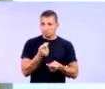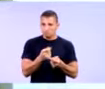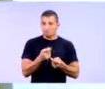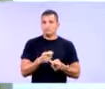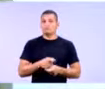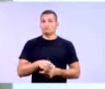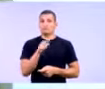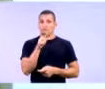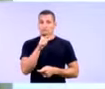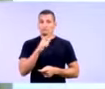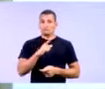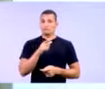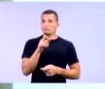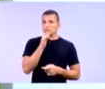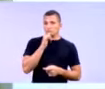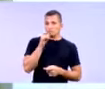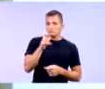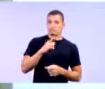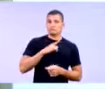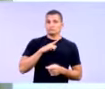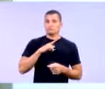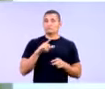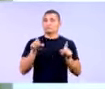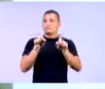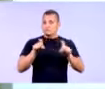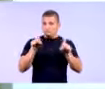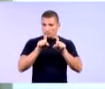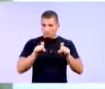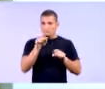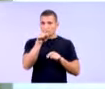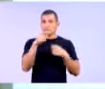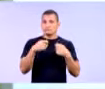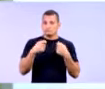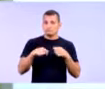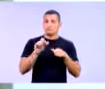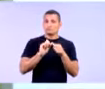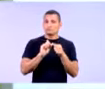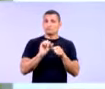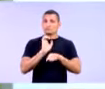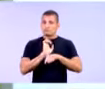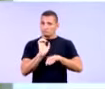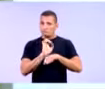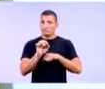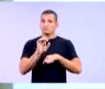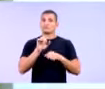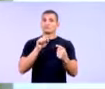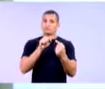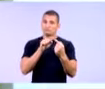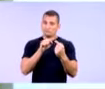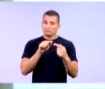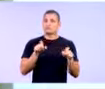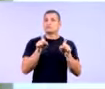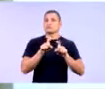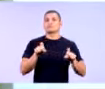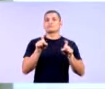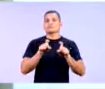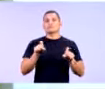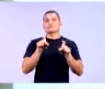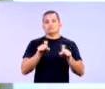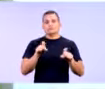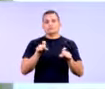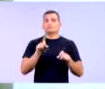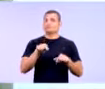caso, aí, informática para a internet, vocês têm que procurar um estágio, fazer um estágio que seja correlacionado à atividade prática